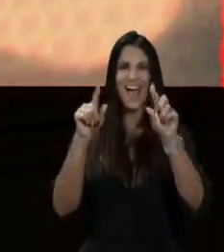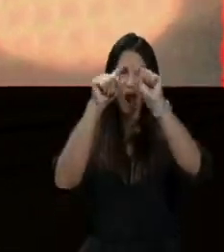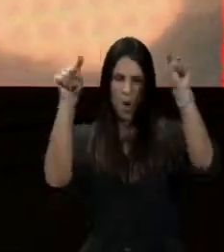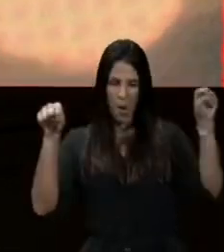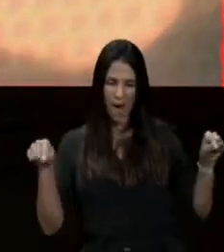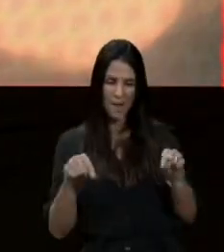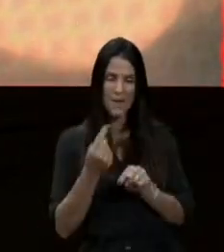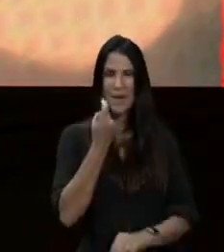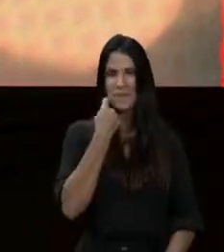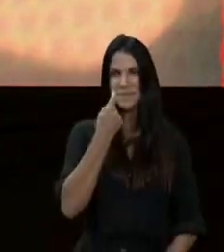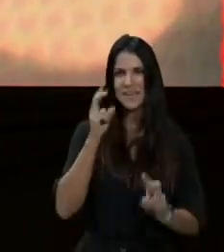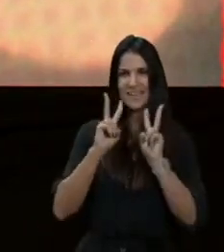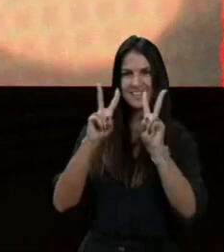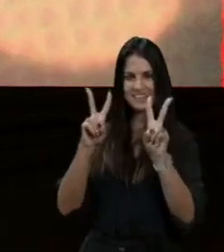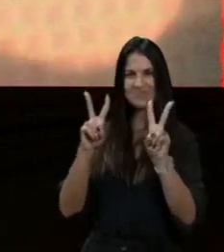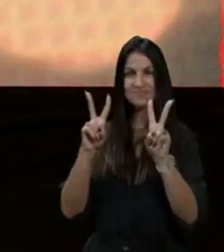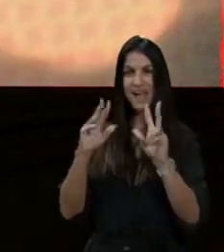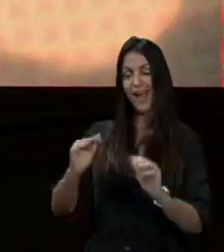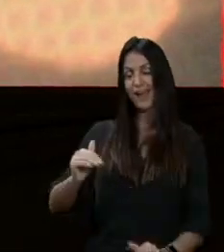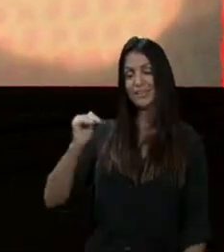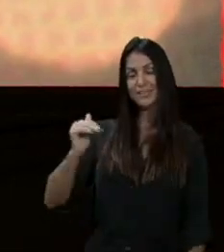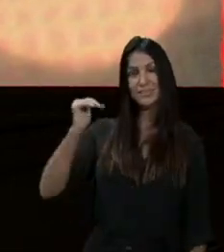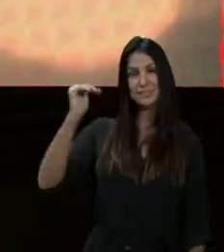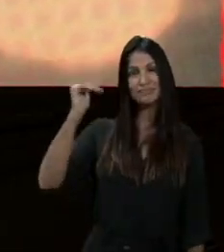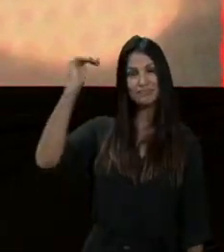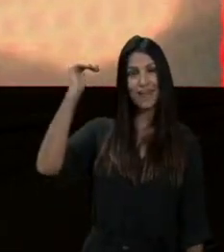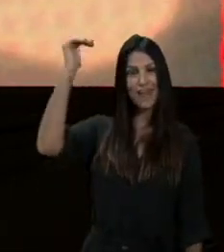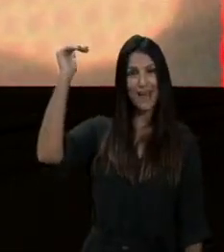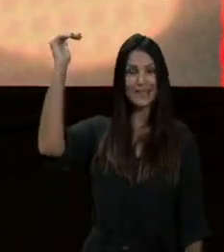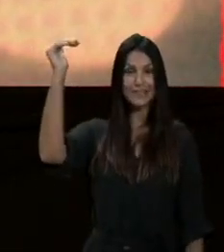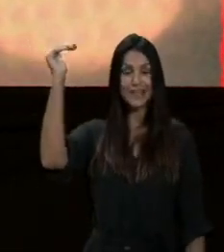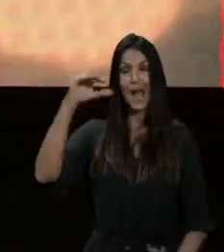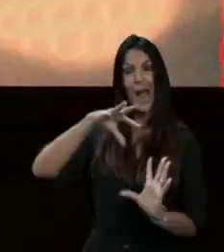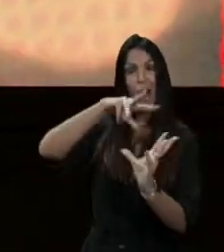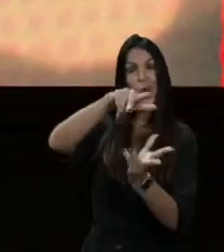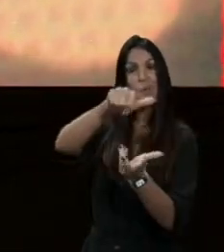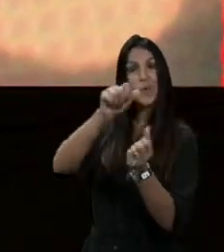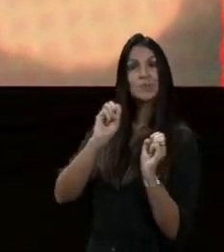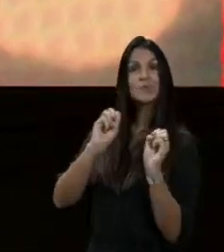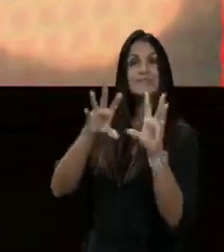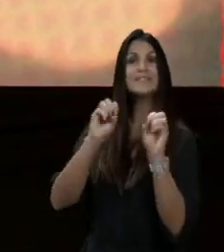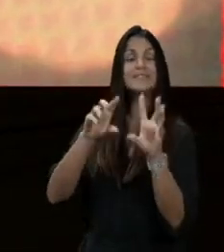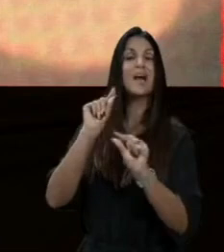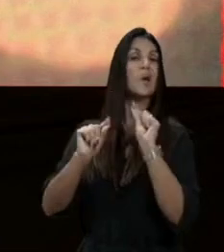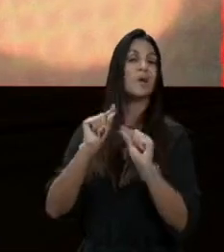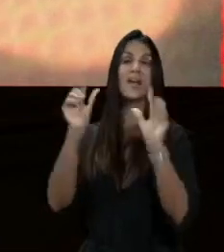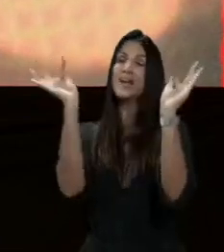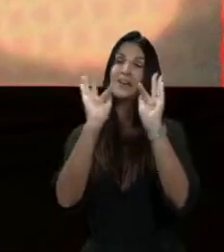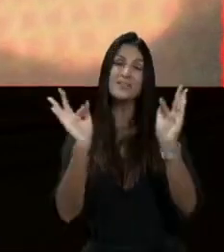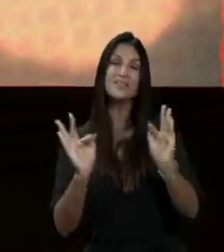E aí a gente cresce aí o mundo começa a ensinar para gente que felicidade um monte de coisa que nunca foi